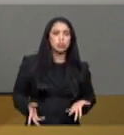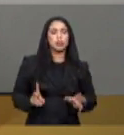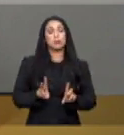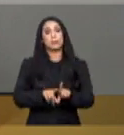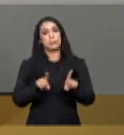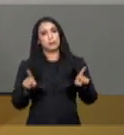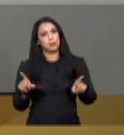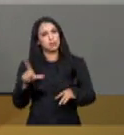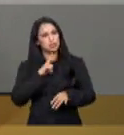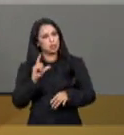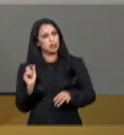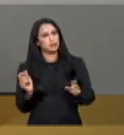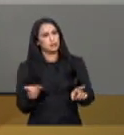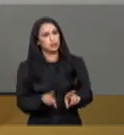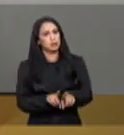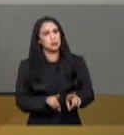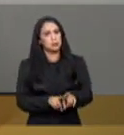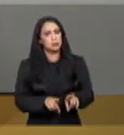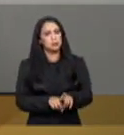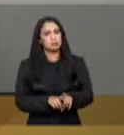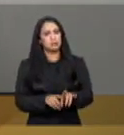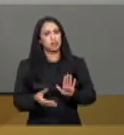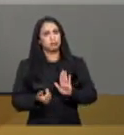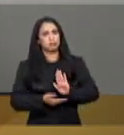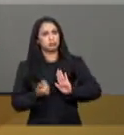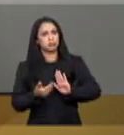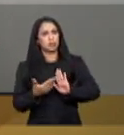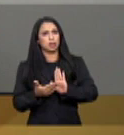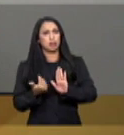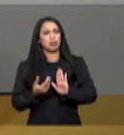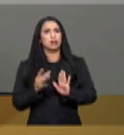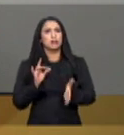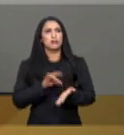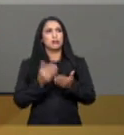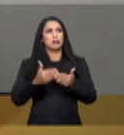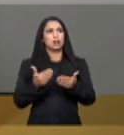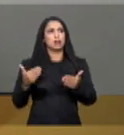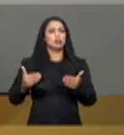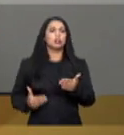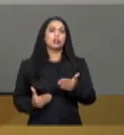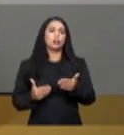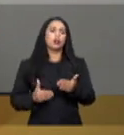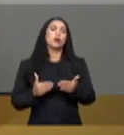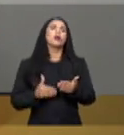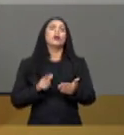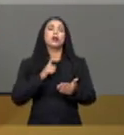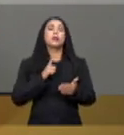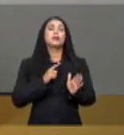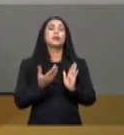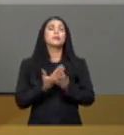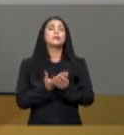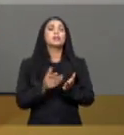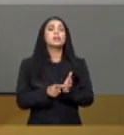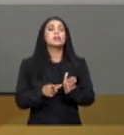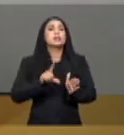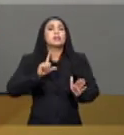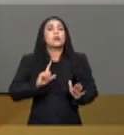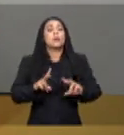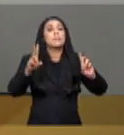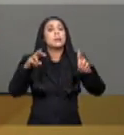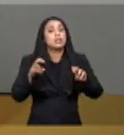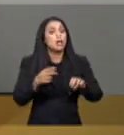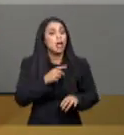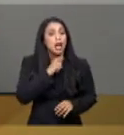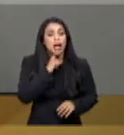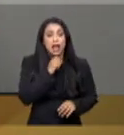Mas houve expressa exclusão da concessão de efeitos erga omnes daquele precedente, a sinalizar que a matéria não tinha sido